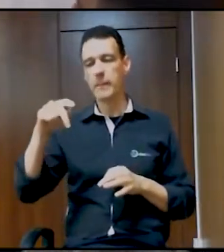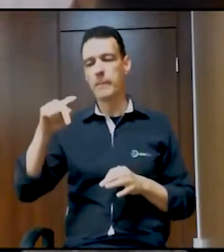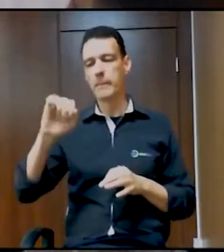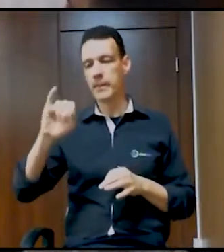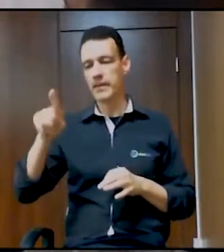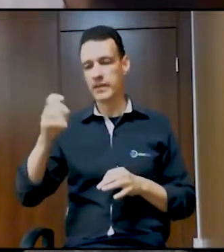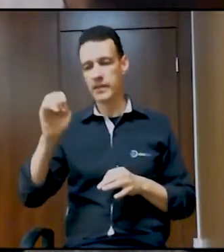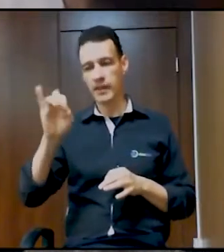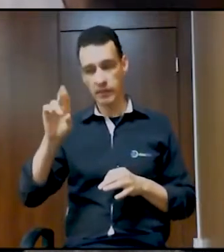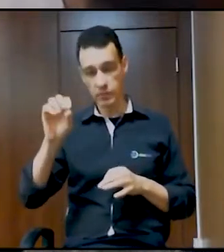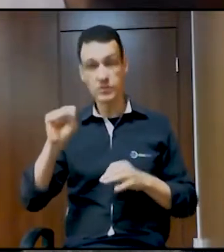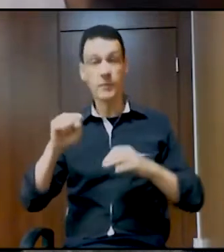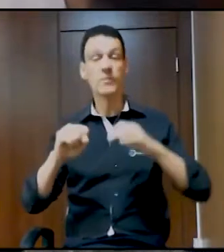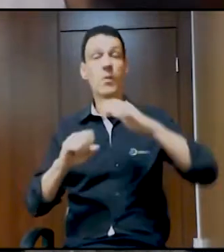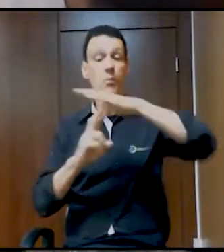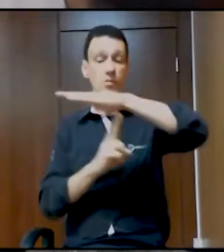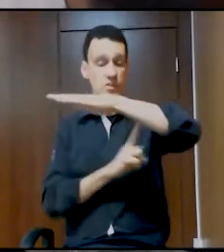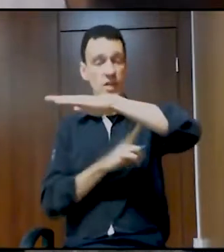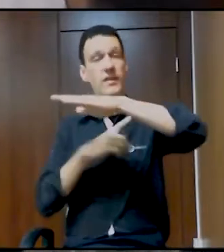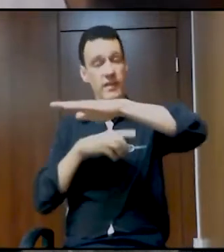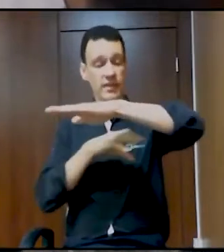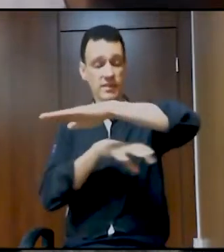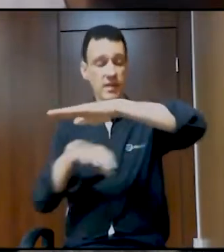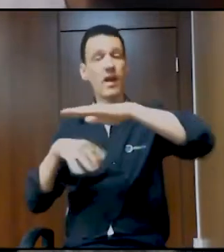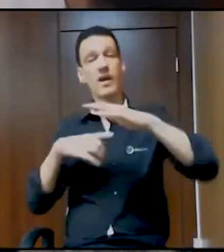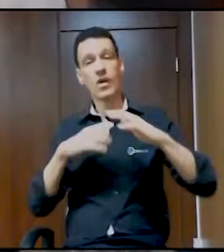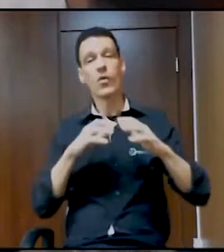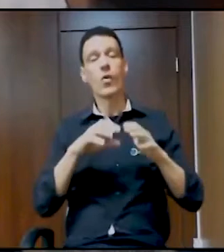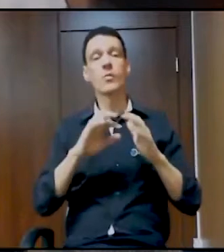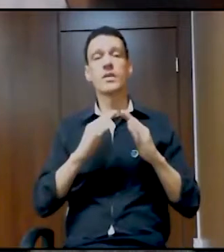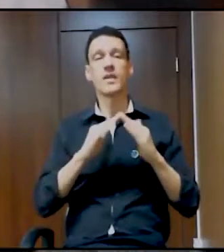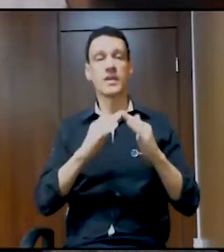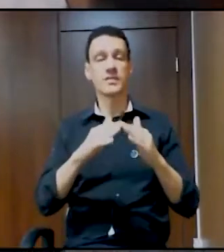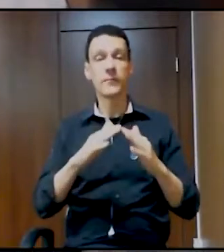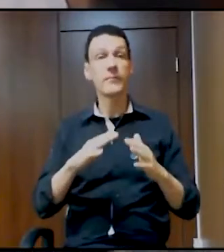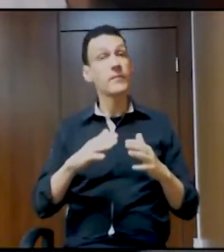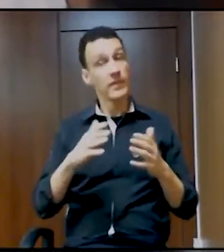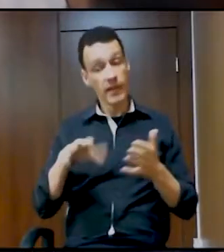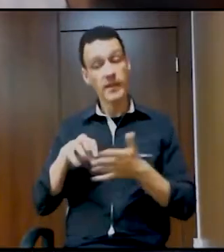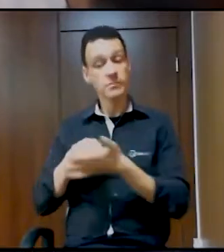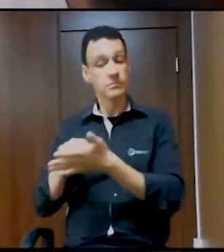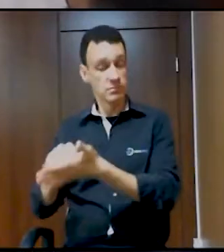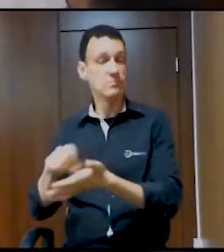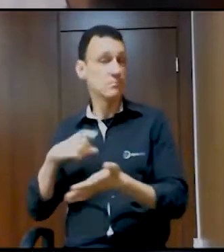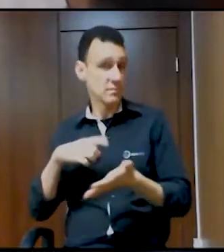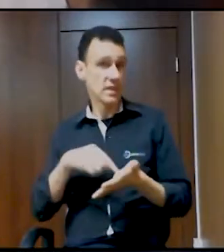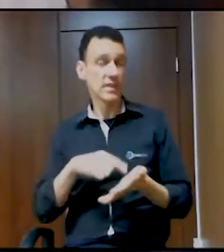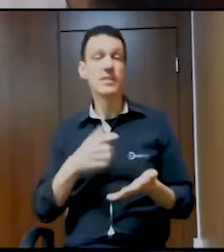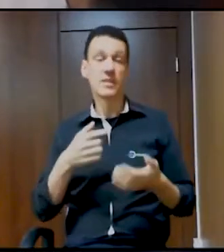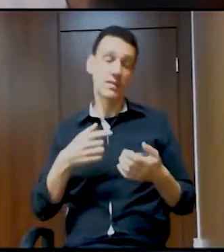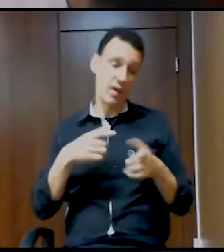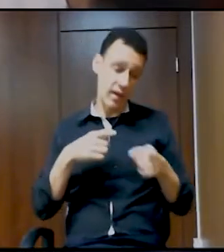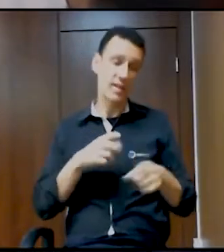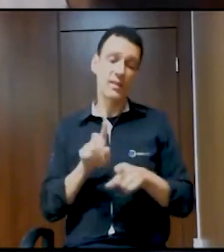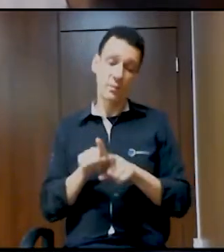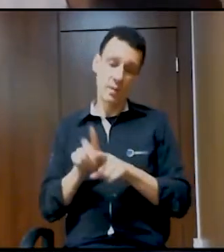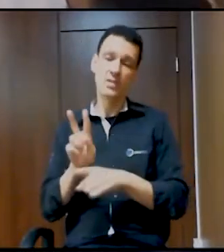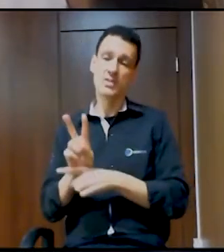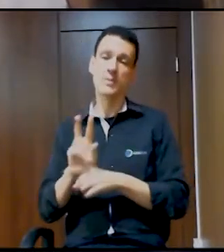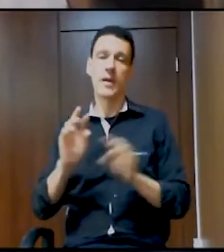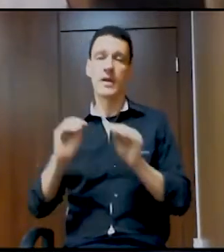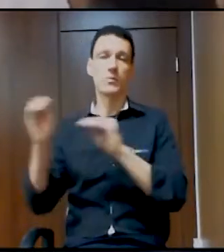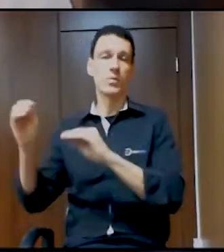uma comunidade. Essa comunidade está inscrita. Então ela tem direito à moradia, sim. Esperar como os outros estão